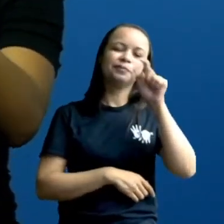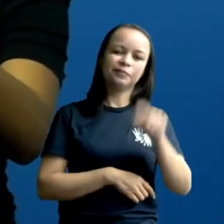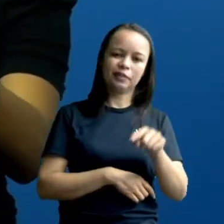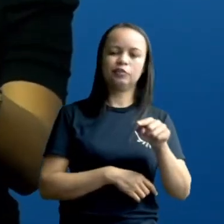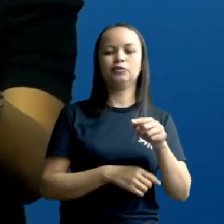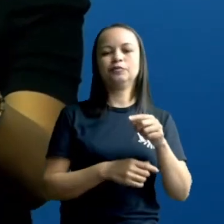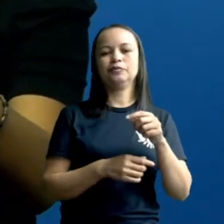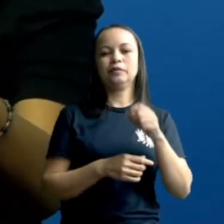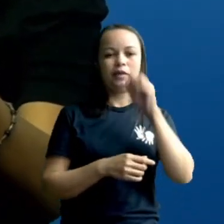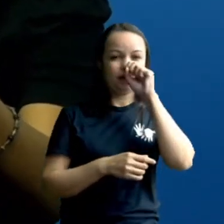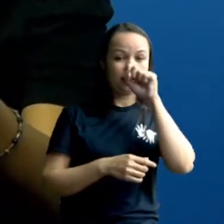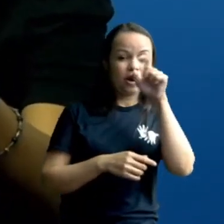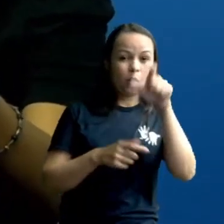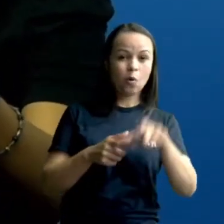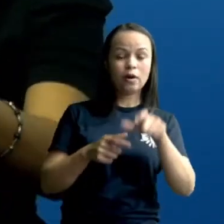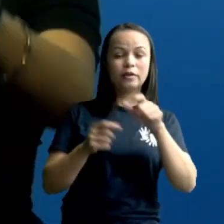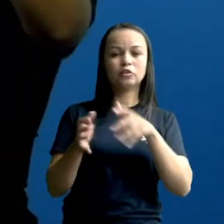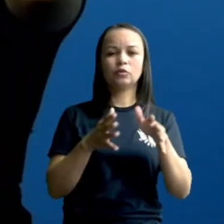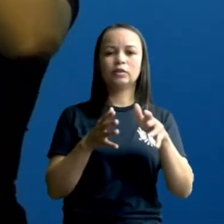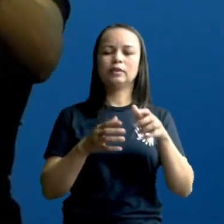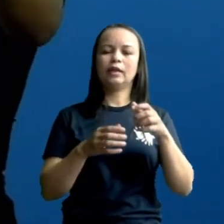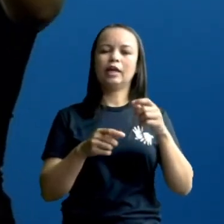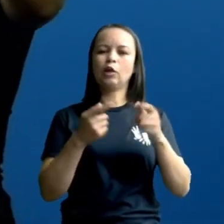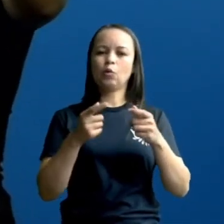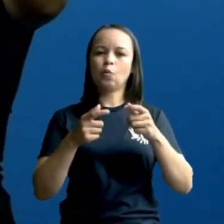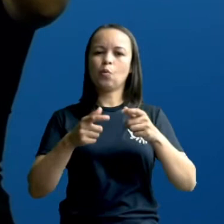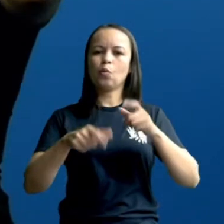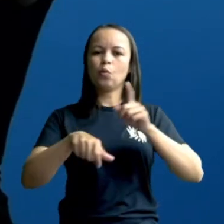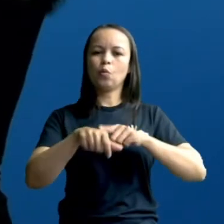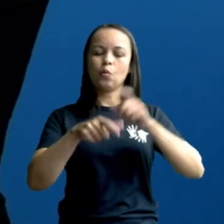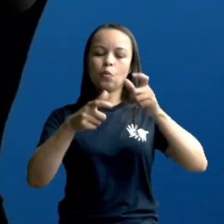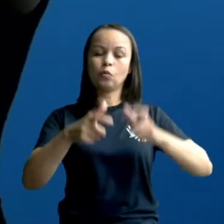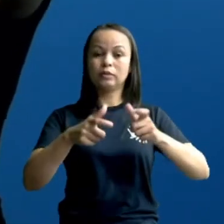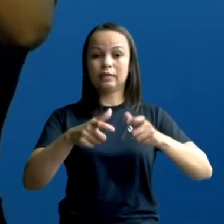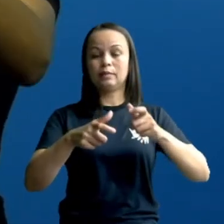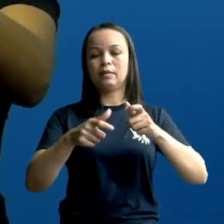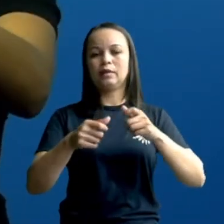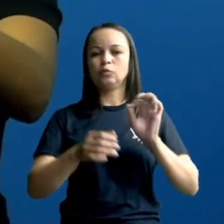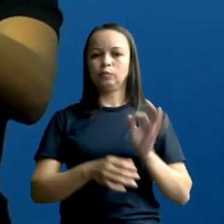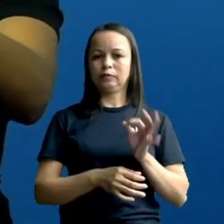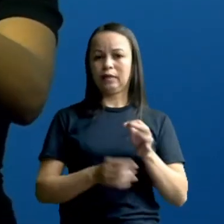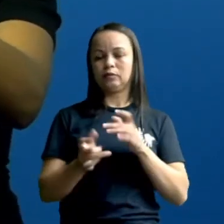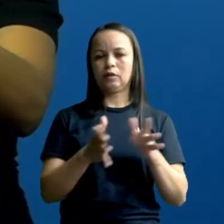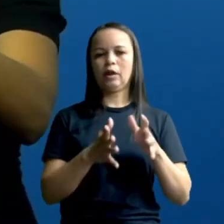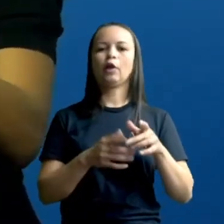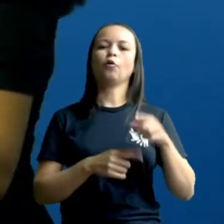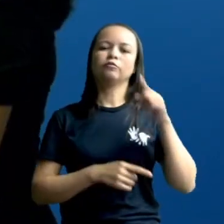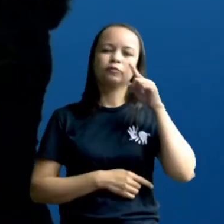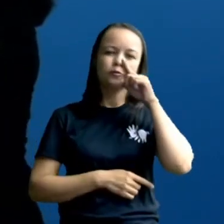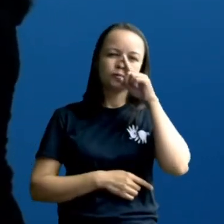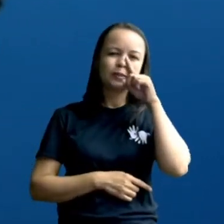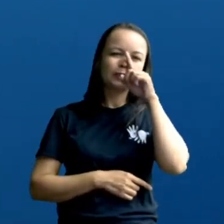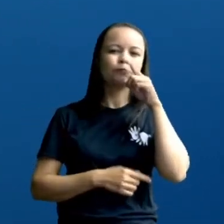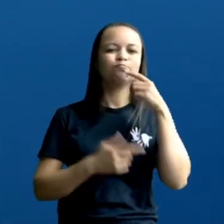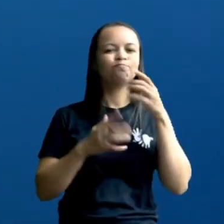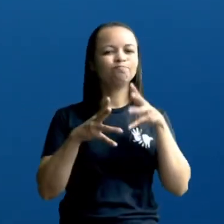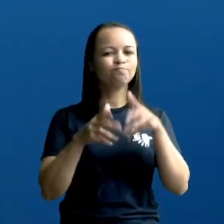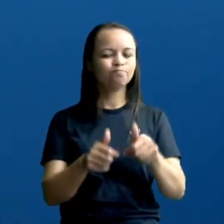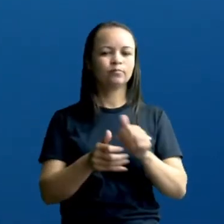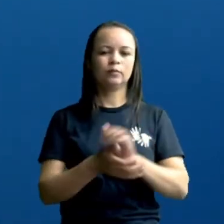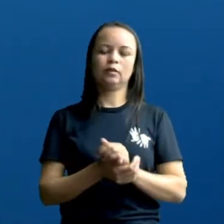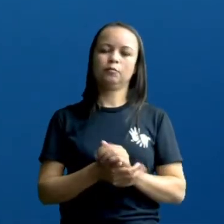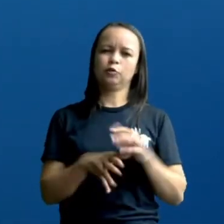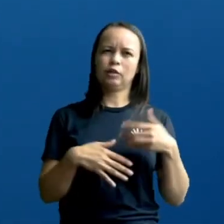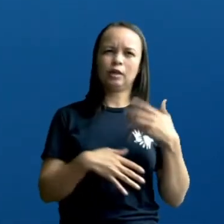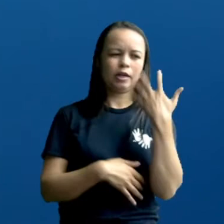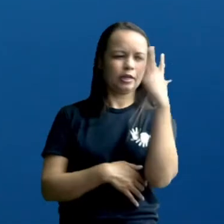vezes não tem o tratamento adequado. E aí onde é que fica o perigo de tudo? Poxa, eu já tirei da